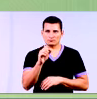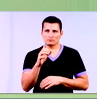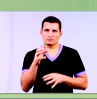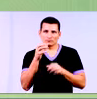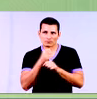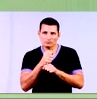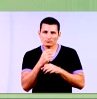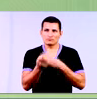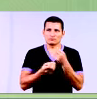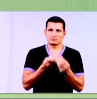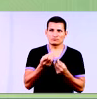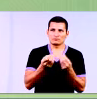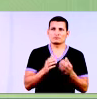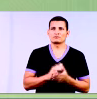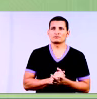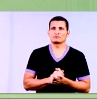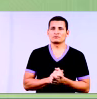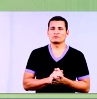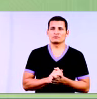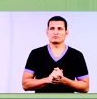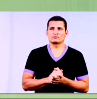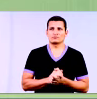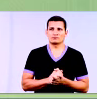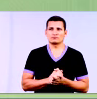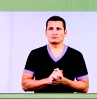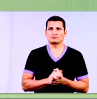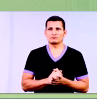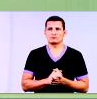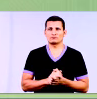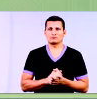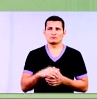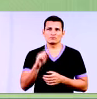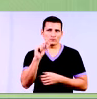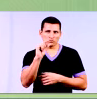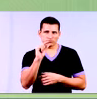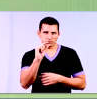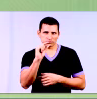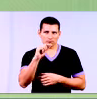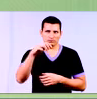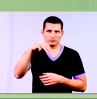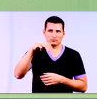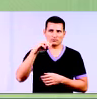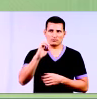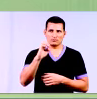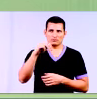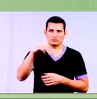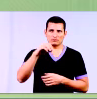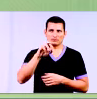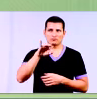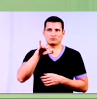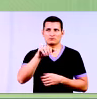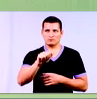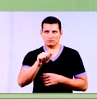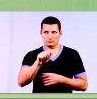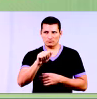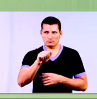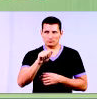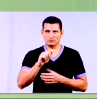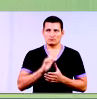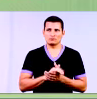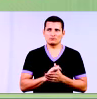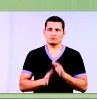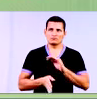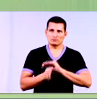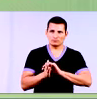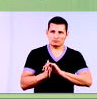que funciona. Depois a gente viu também um pouco de memórias, um pouco de processadores e finalizamos com o dispositivo de